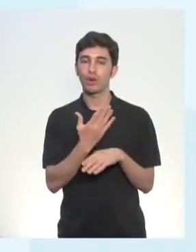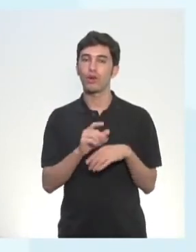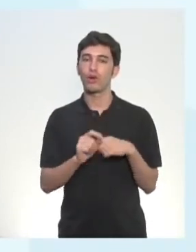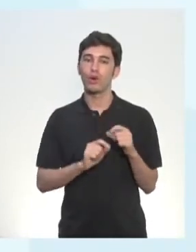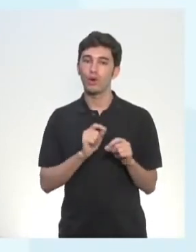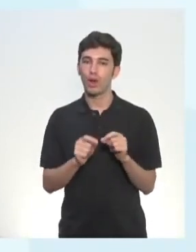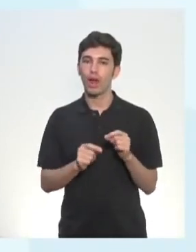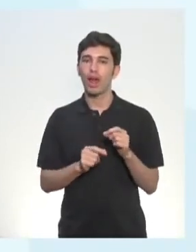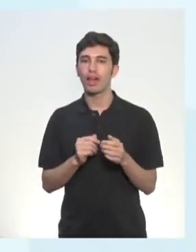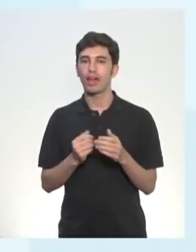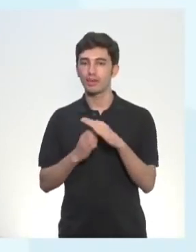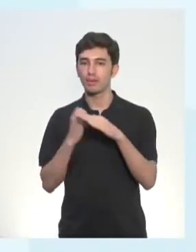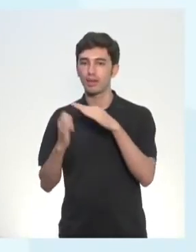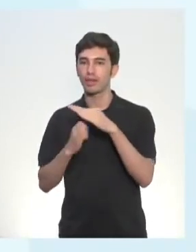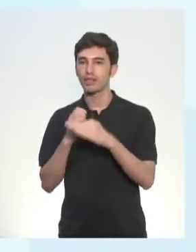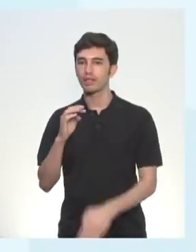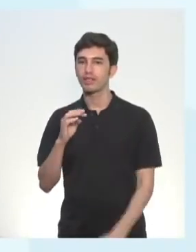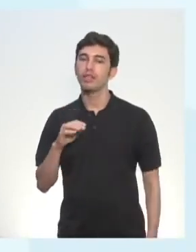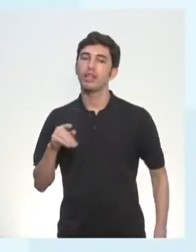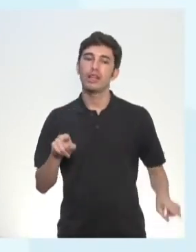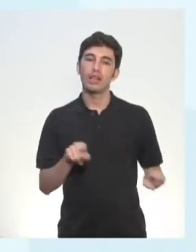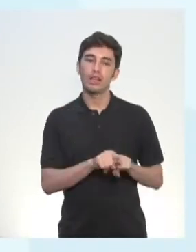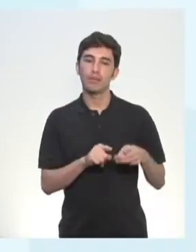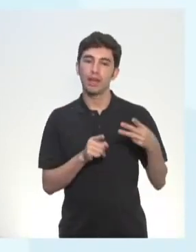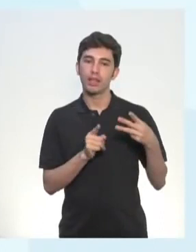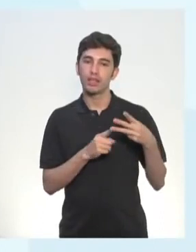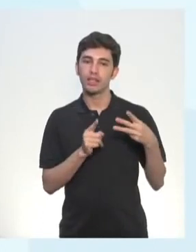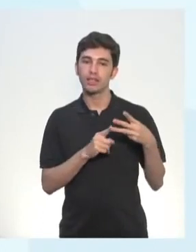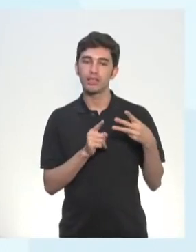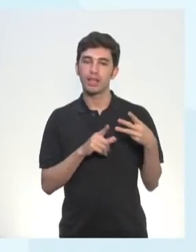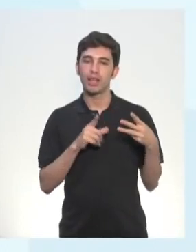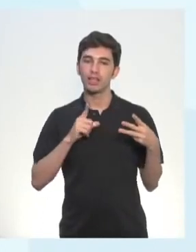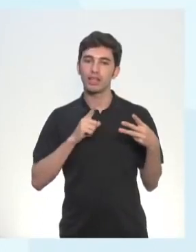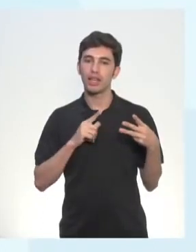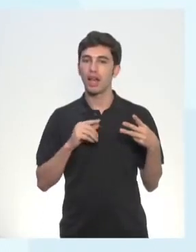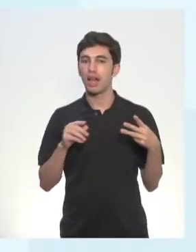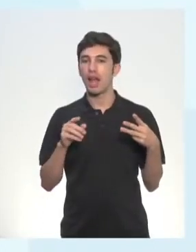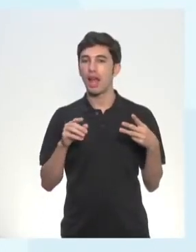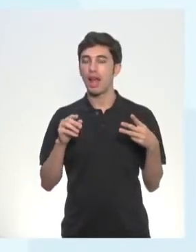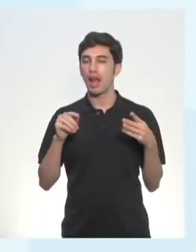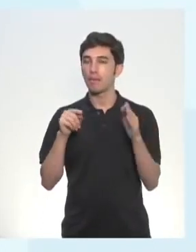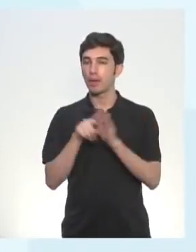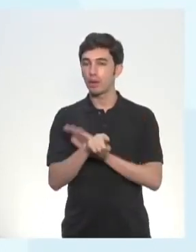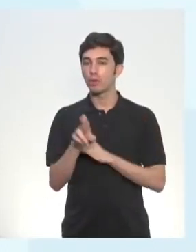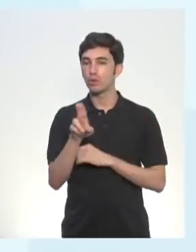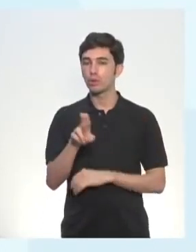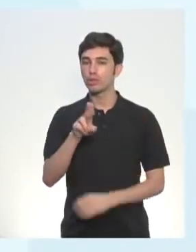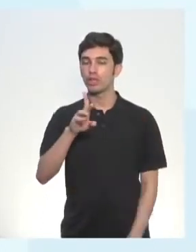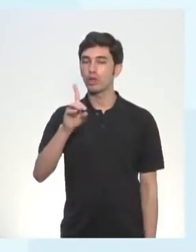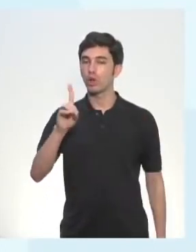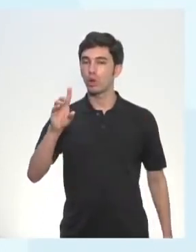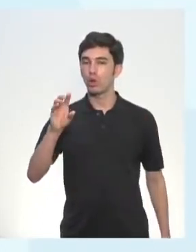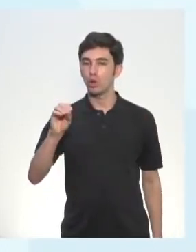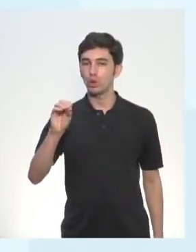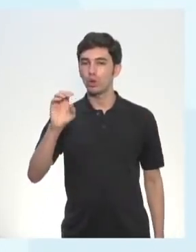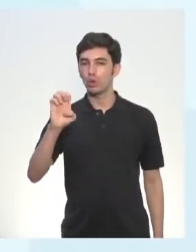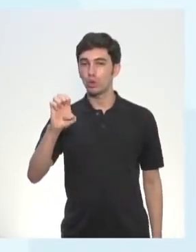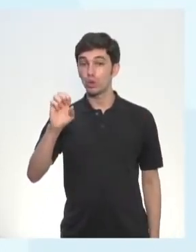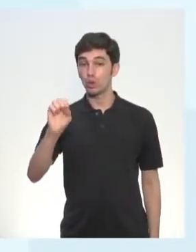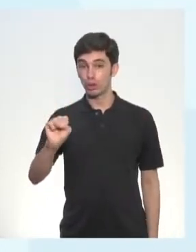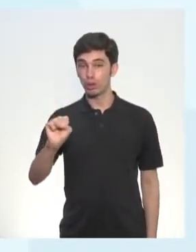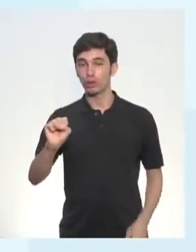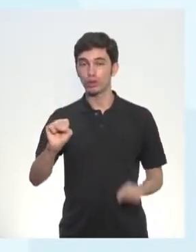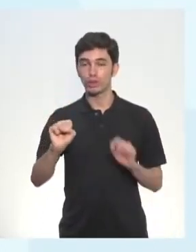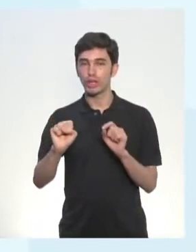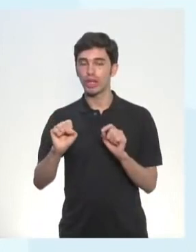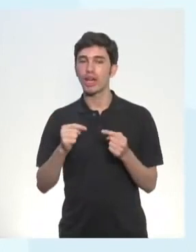presente, a gente usa o does, né? Para fazer a pergunta, né? Porque é a terceira pessoa, que é a empresa dele aqui, né? Então,